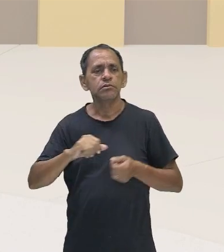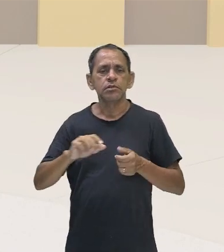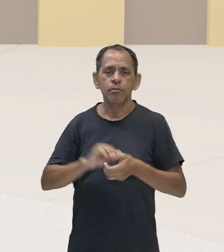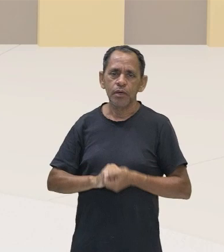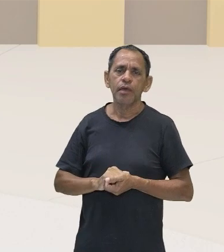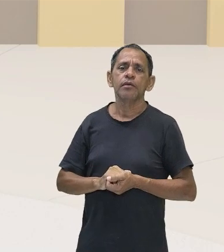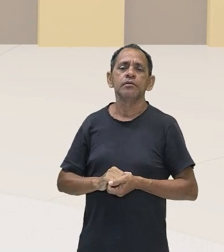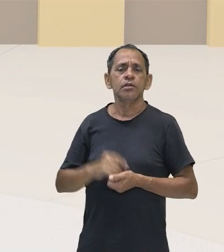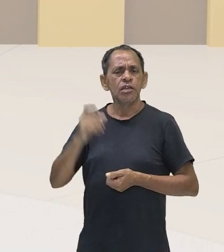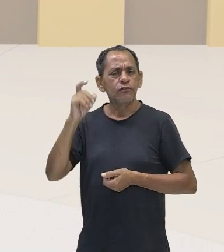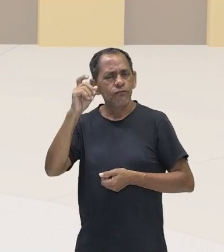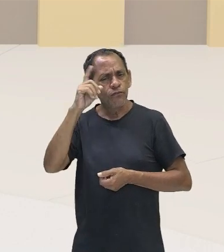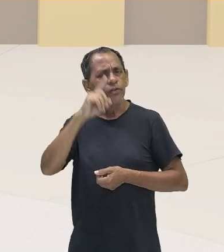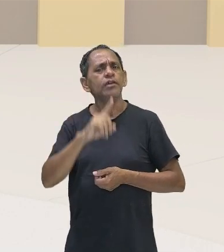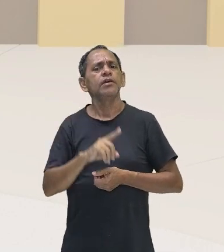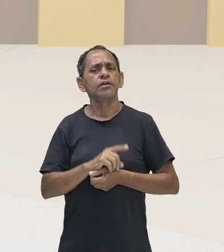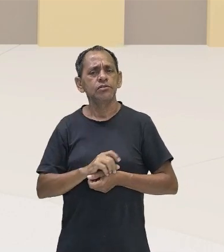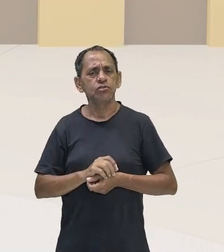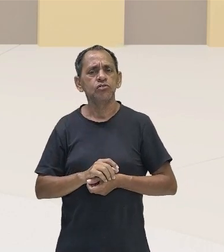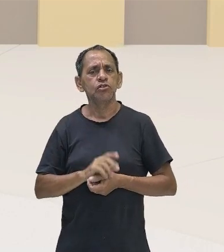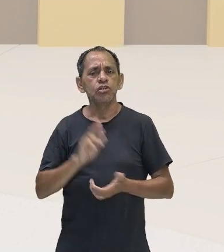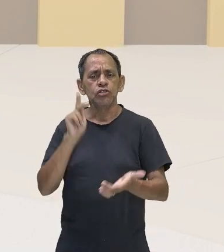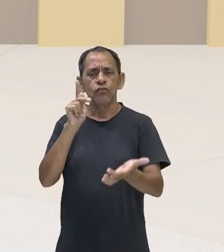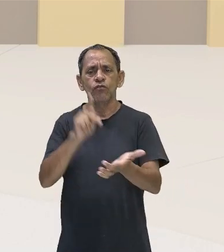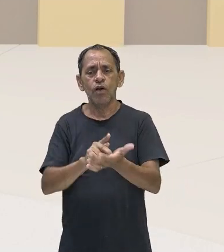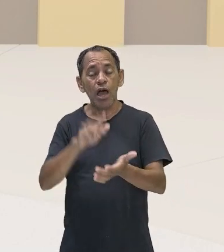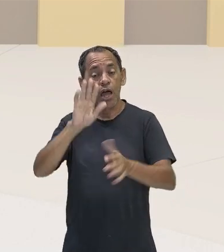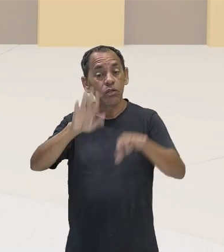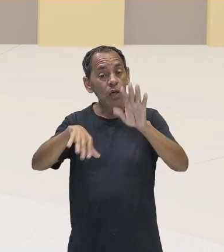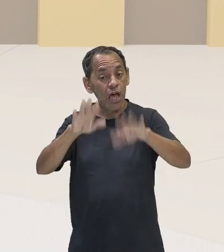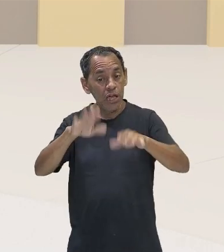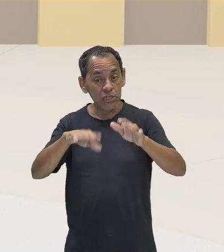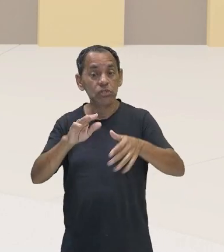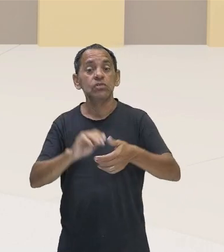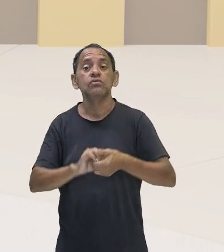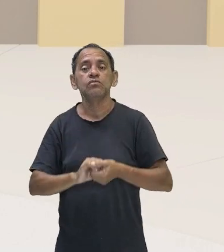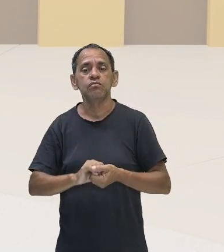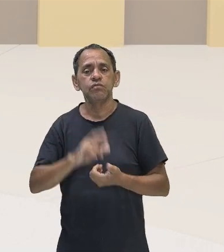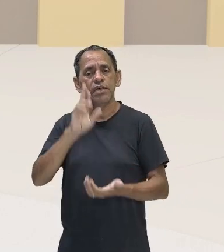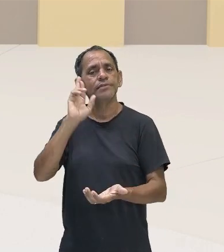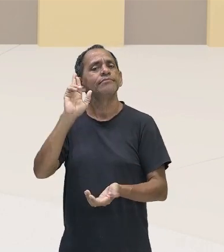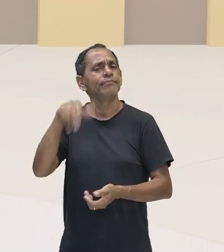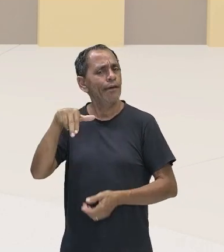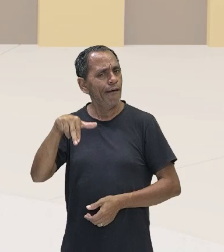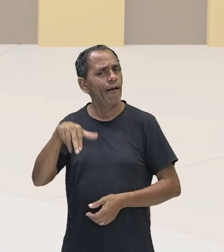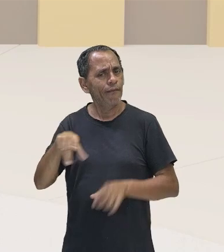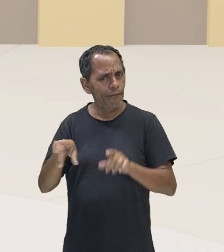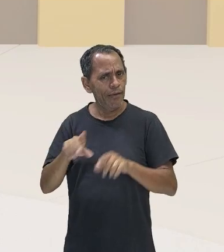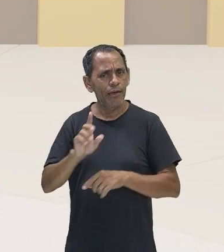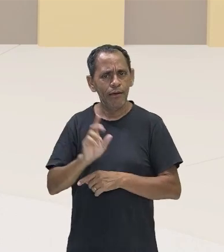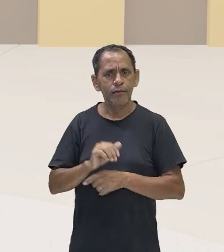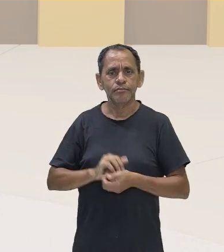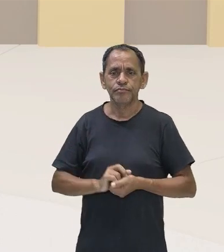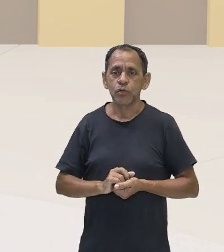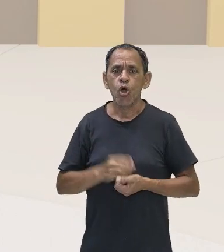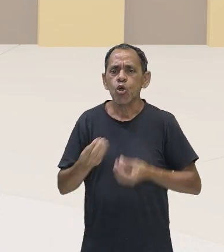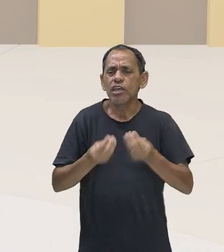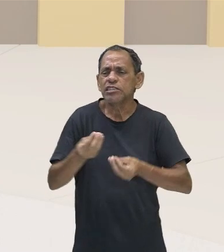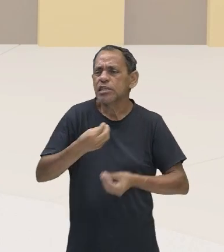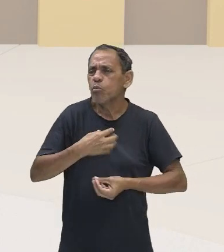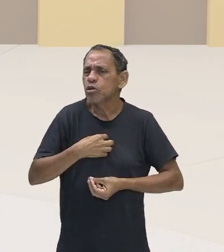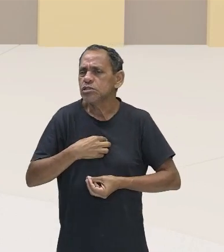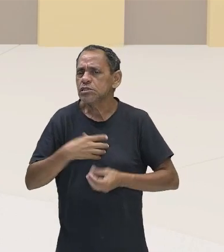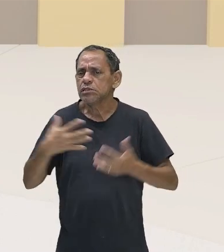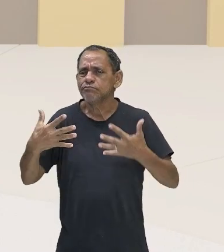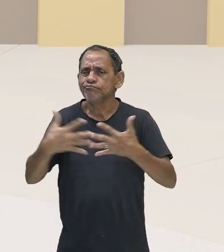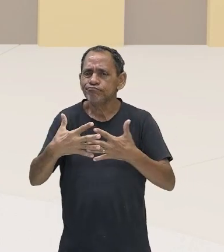que é real, mas às vezes ele não é. O objetivo é no que essa emoção está me atrapalhando,